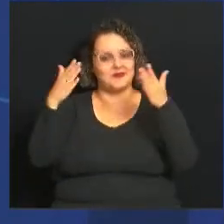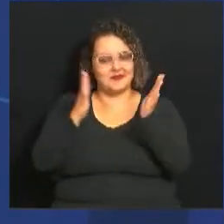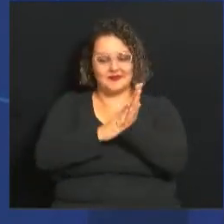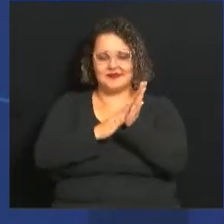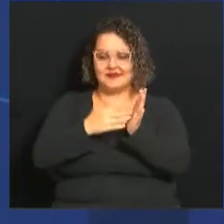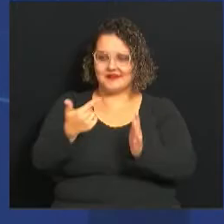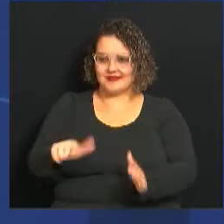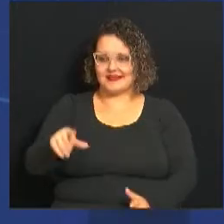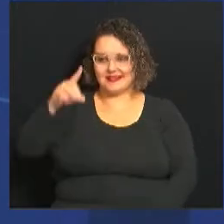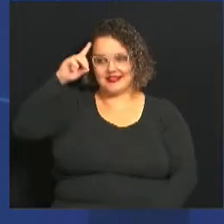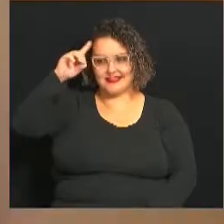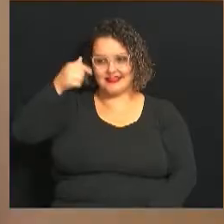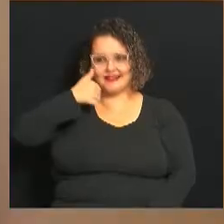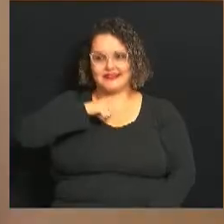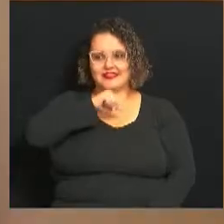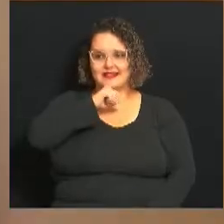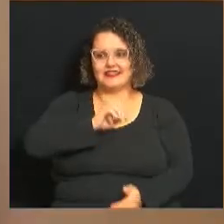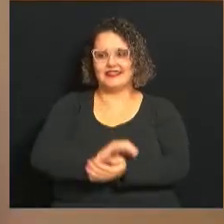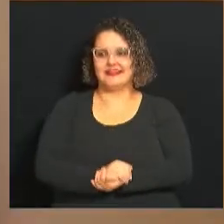pelo Dia das Mães.